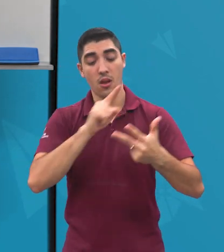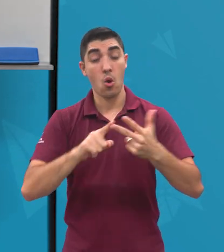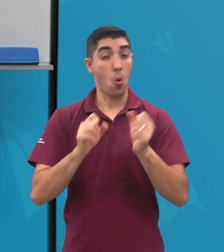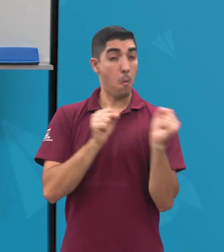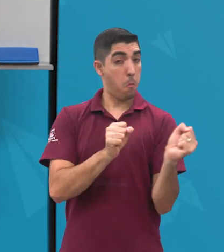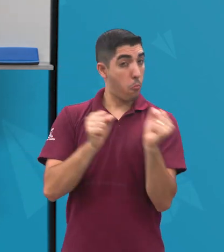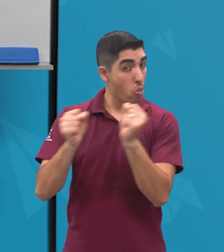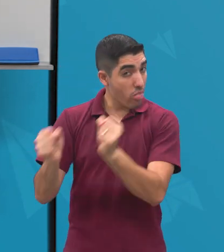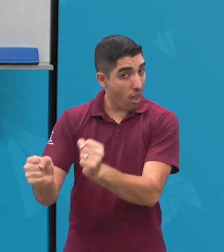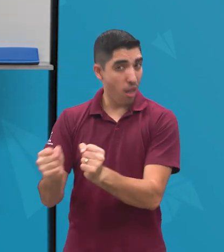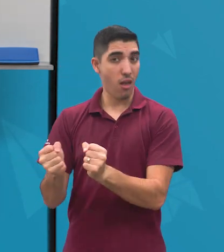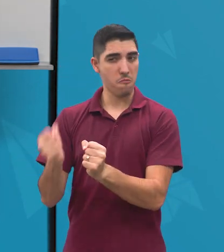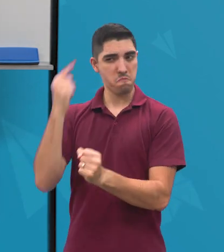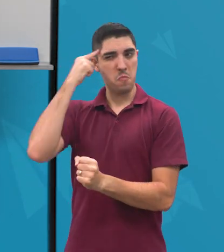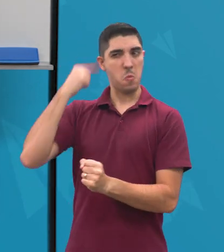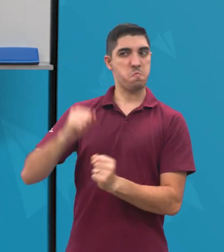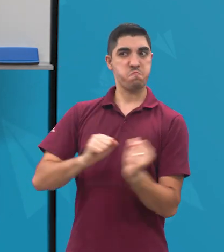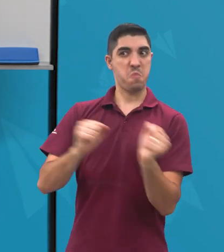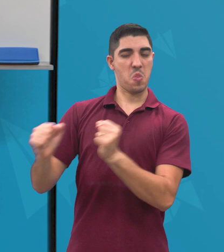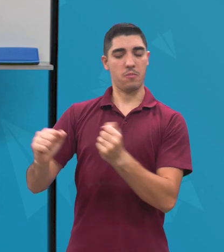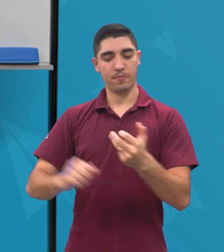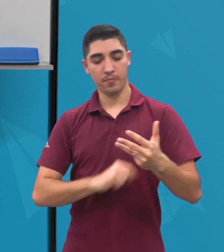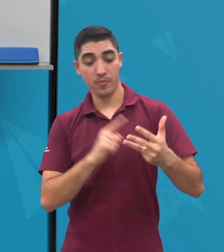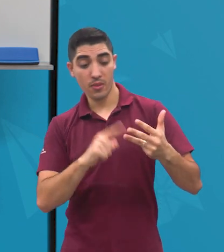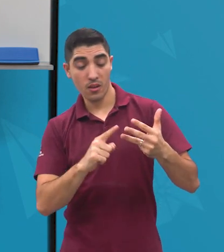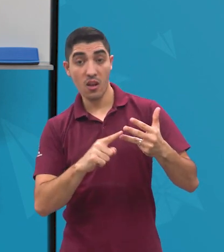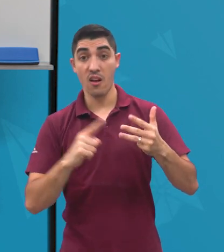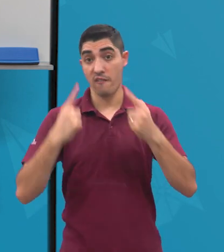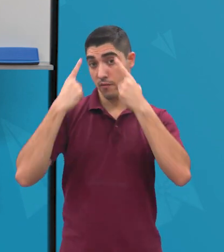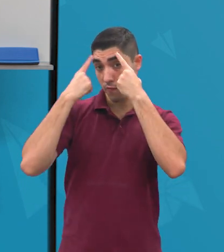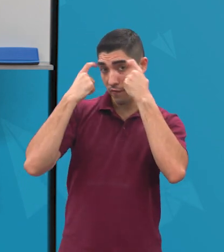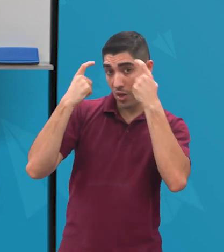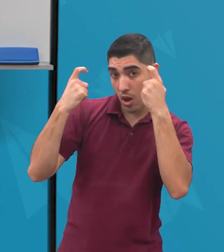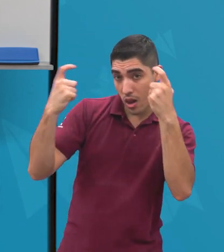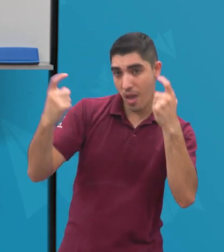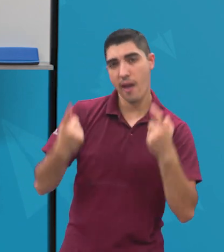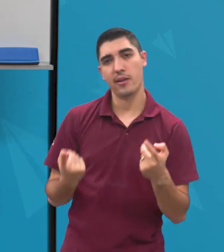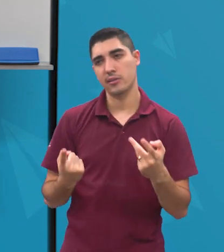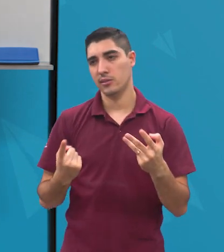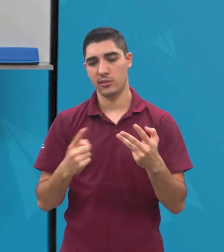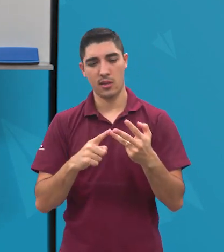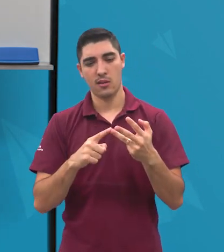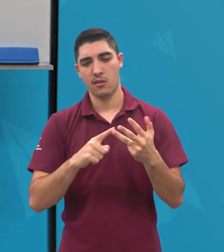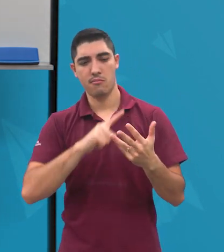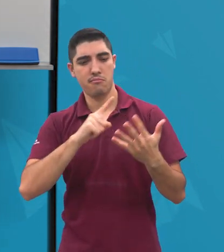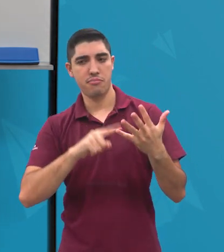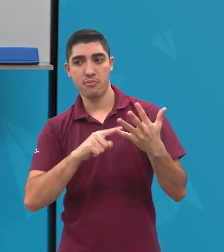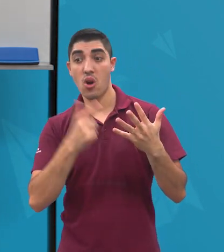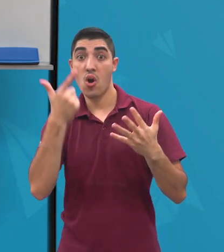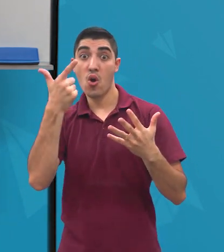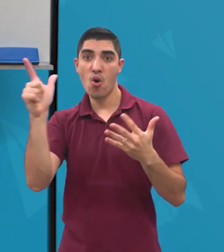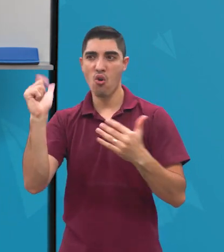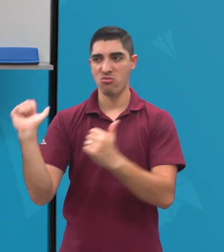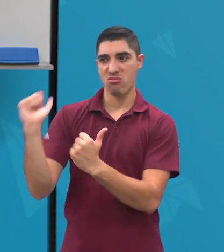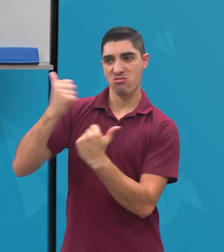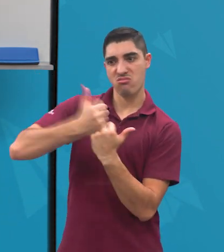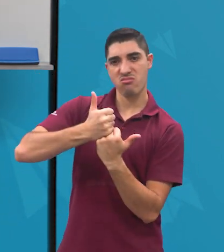poder, a questão da violência, de sucessões no poder. Se a gente